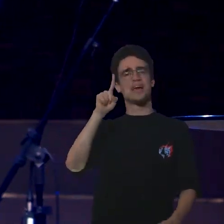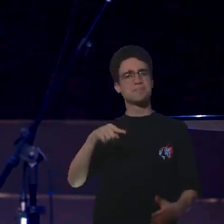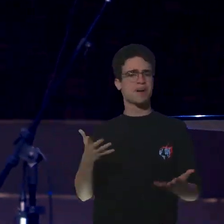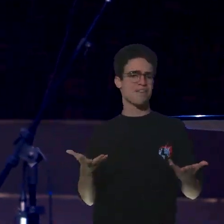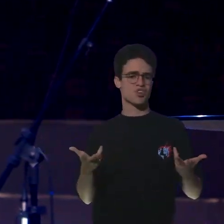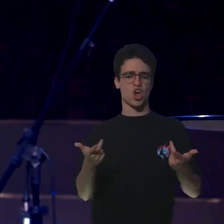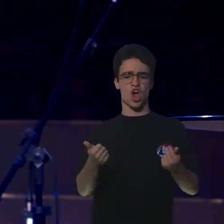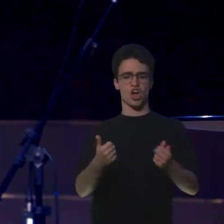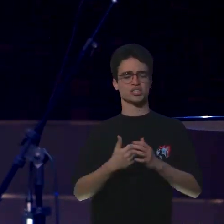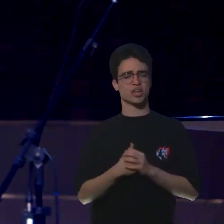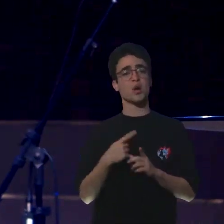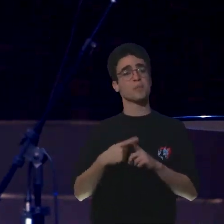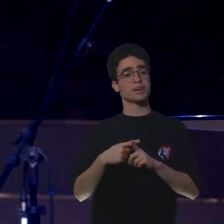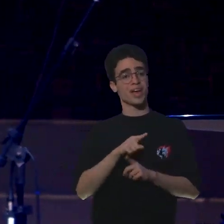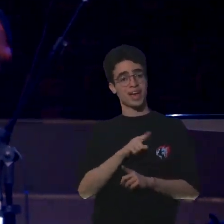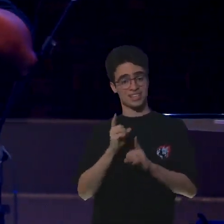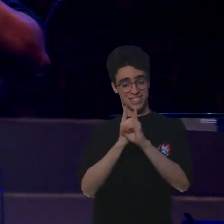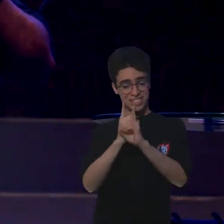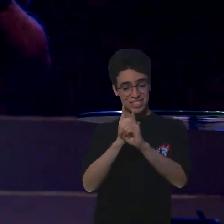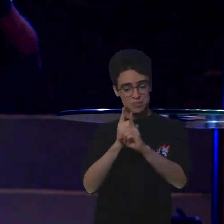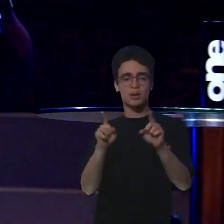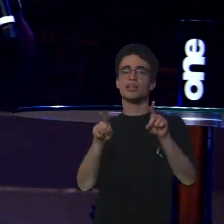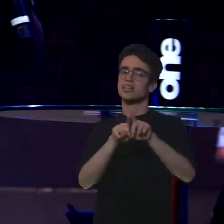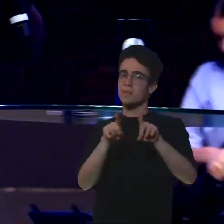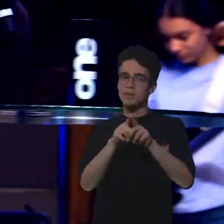discípulos tiveram esse sentimento quando